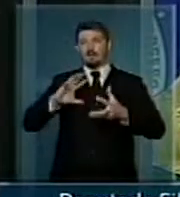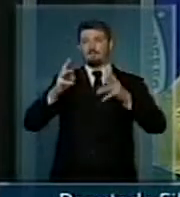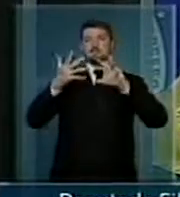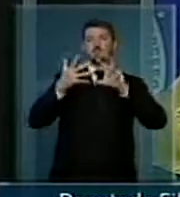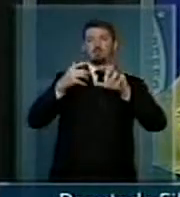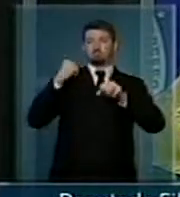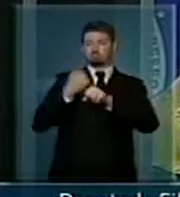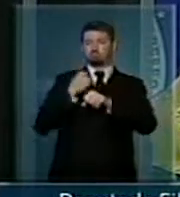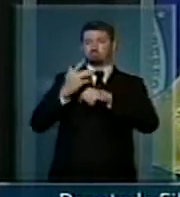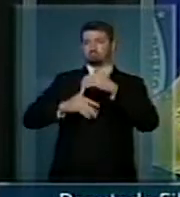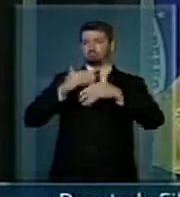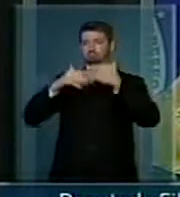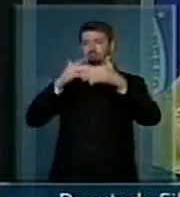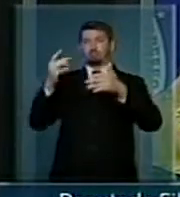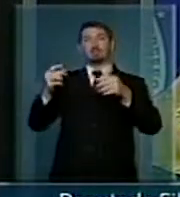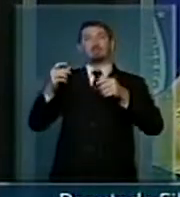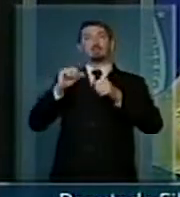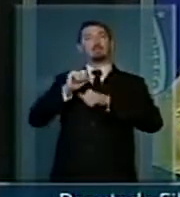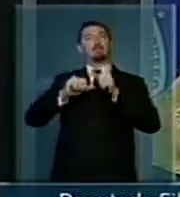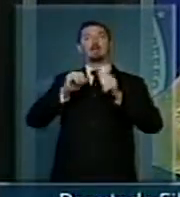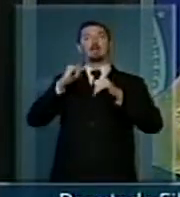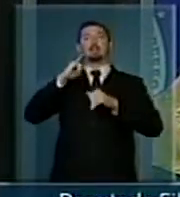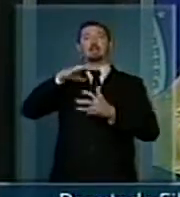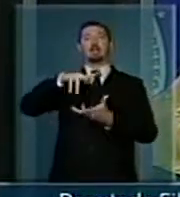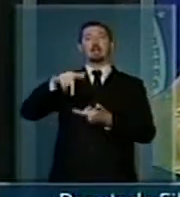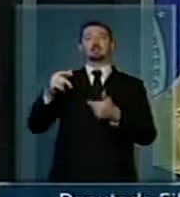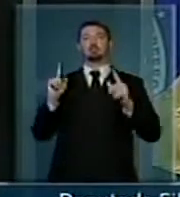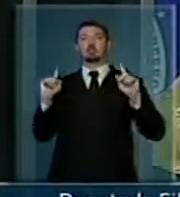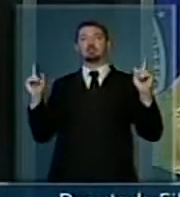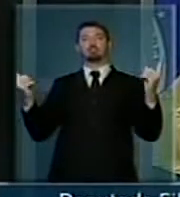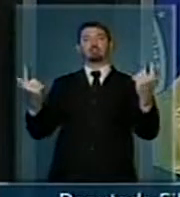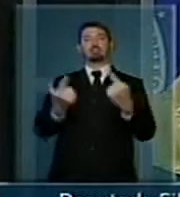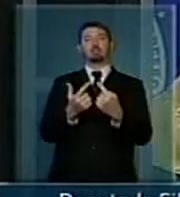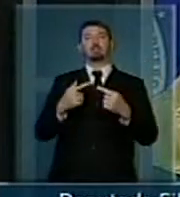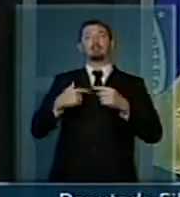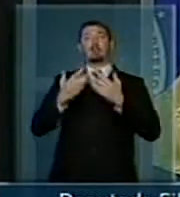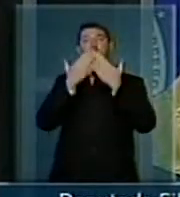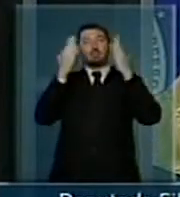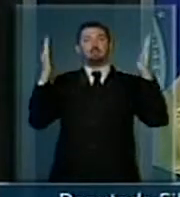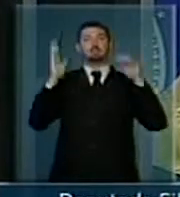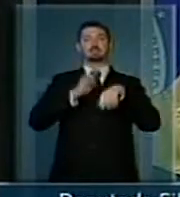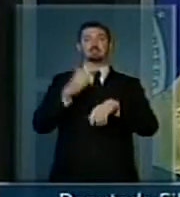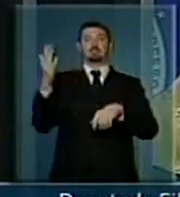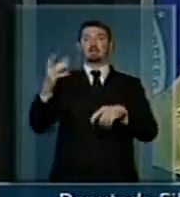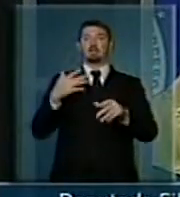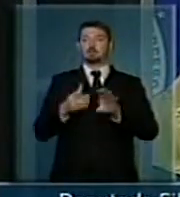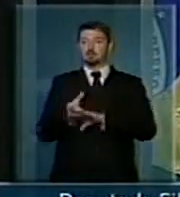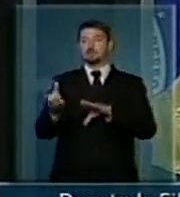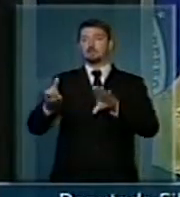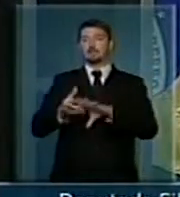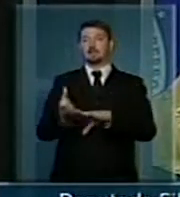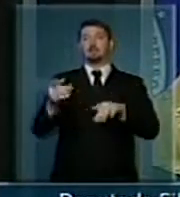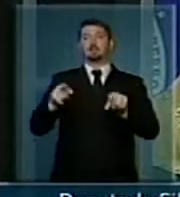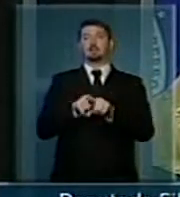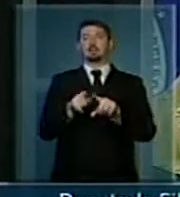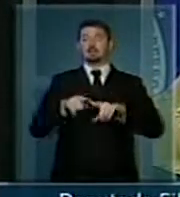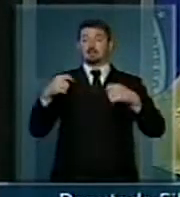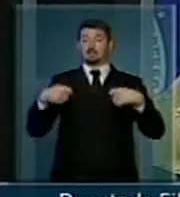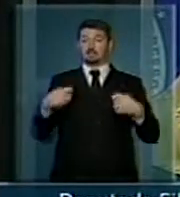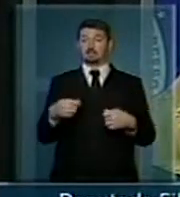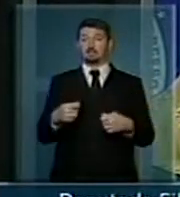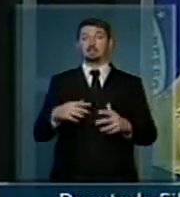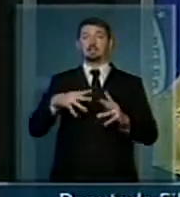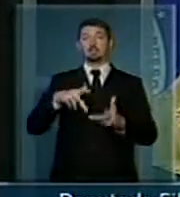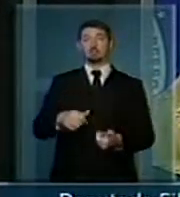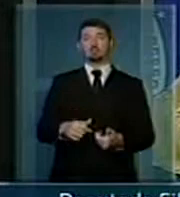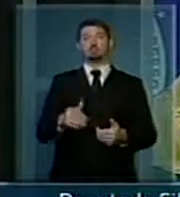de internacionalização, aumentando a sua visibilidade e se orientando para as necessidades do